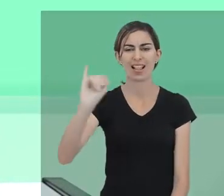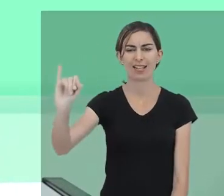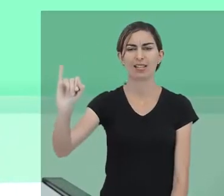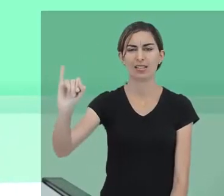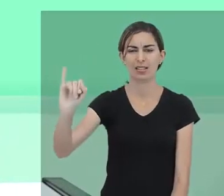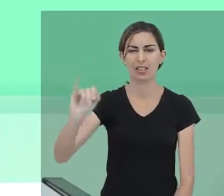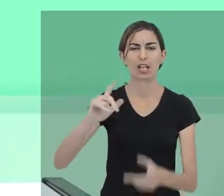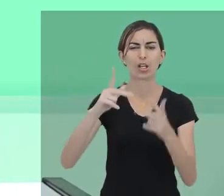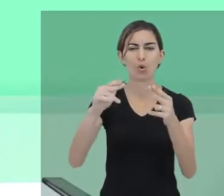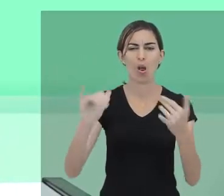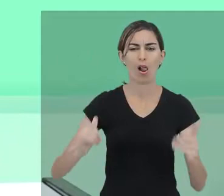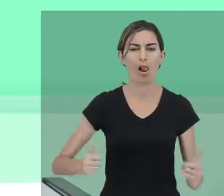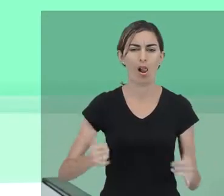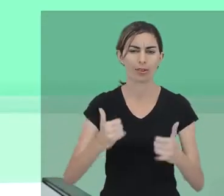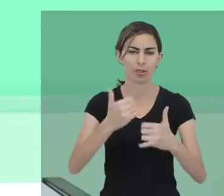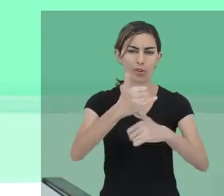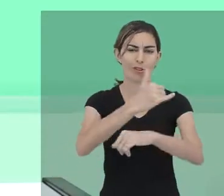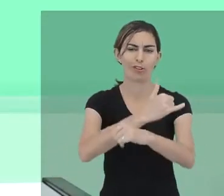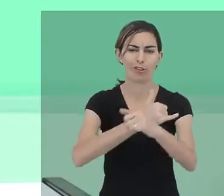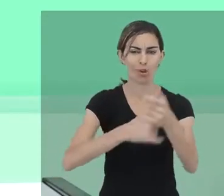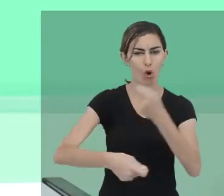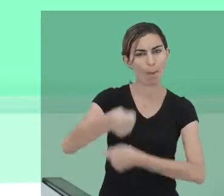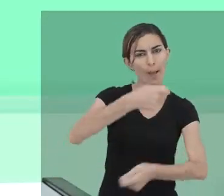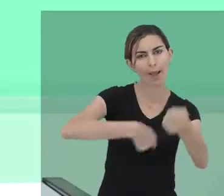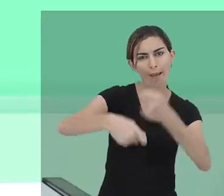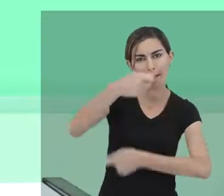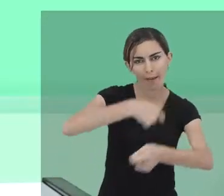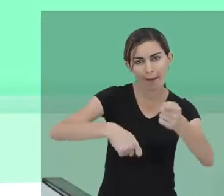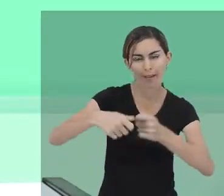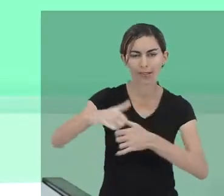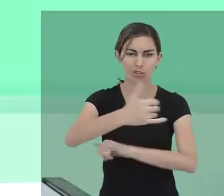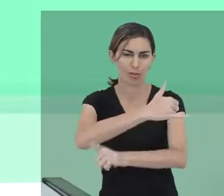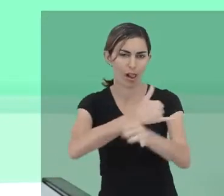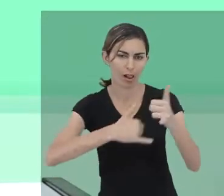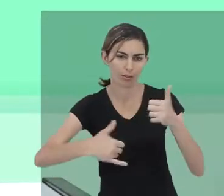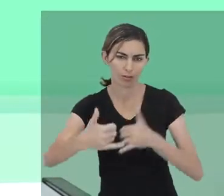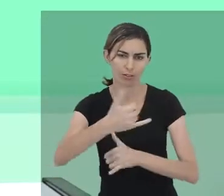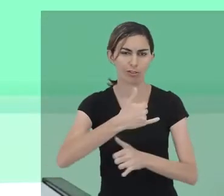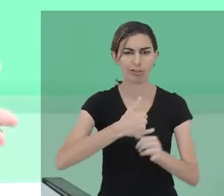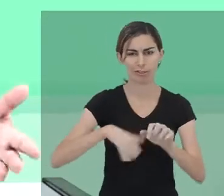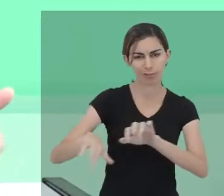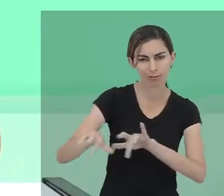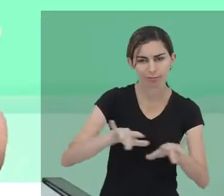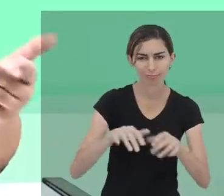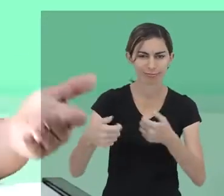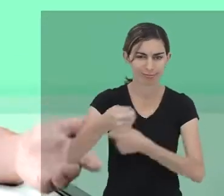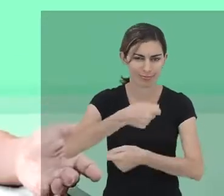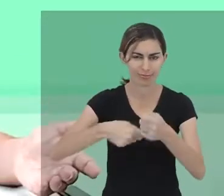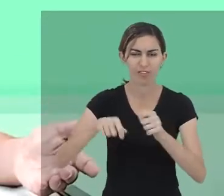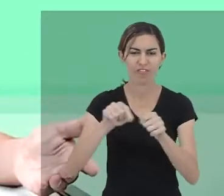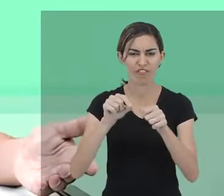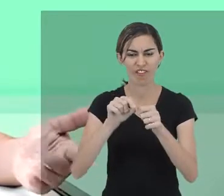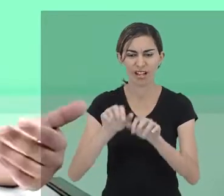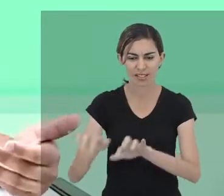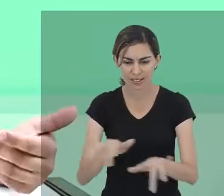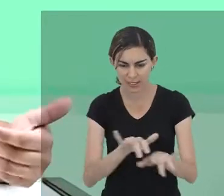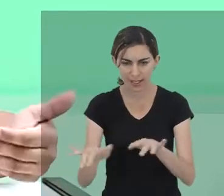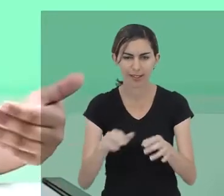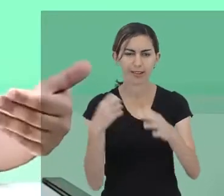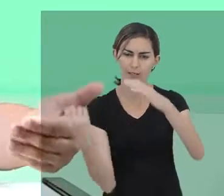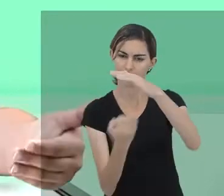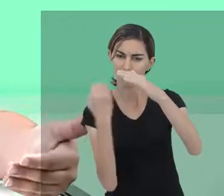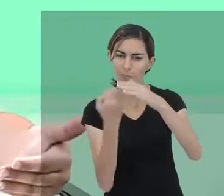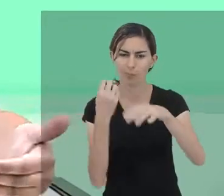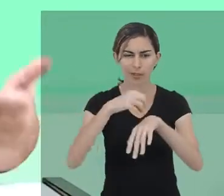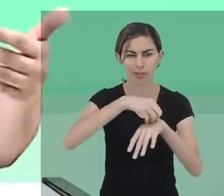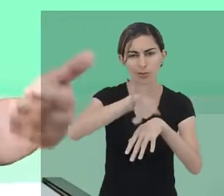de electronic commerce. Comércio eletrônico. É o comércio que a gente faz pela internet. As empresas